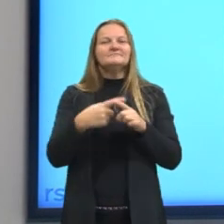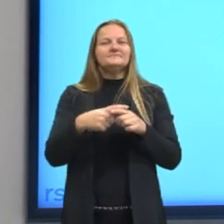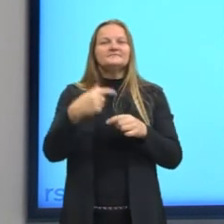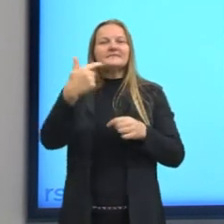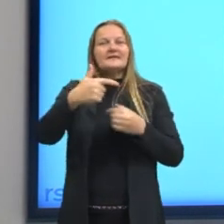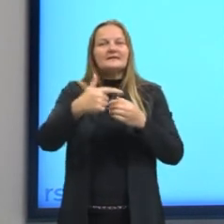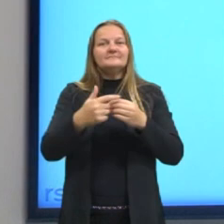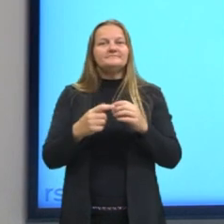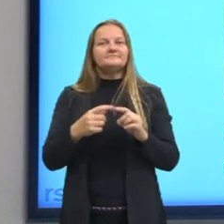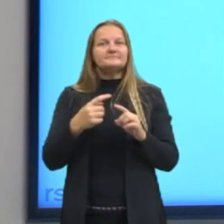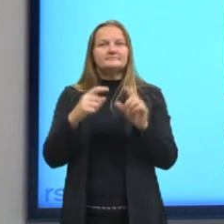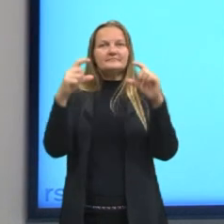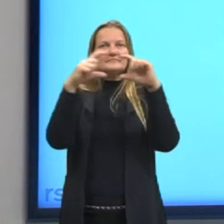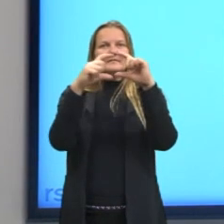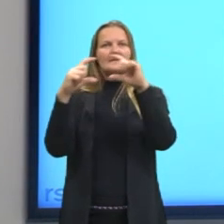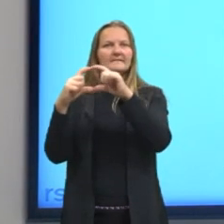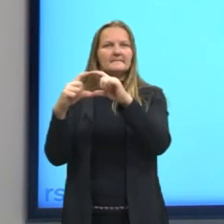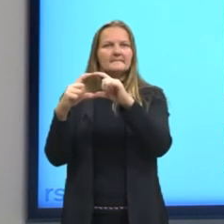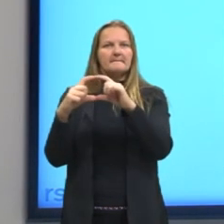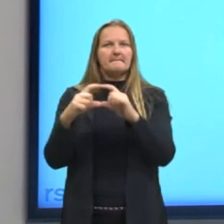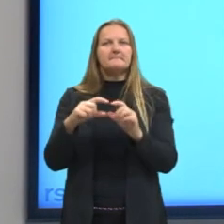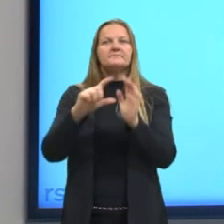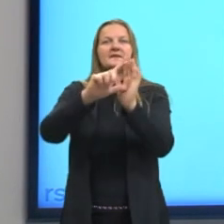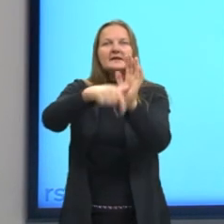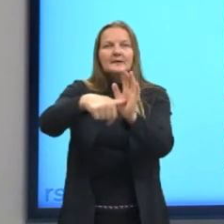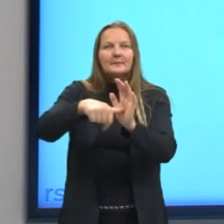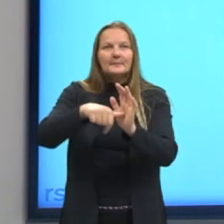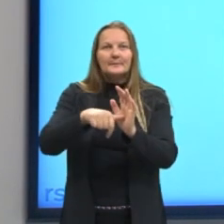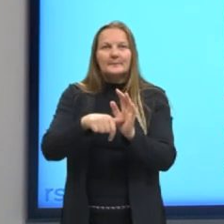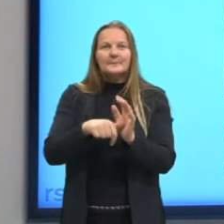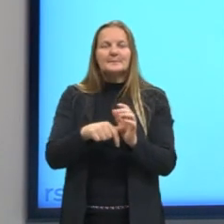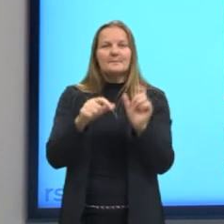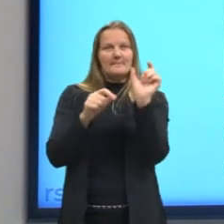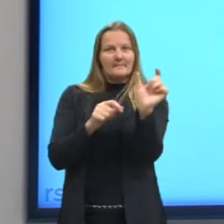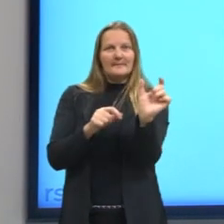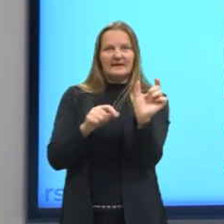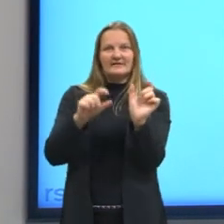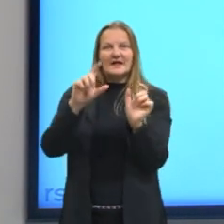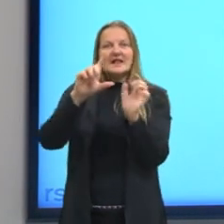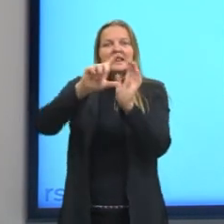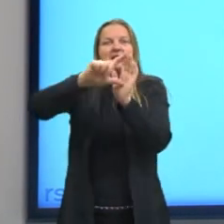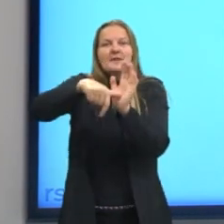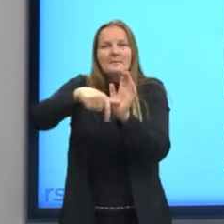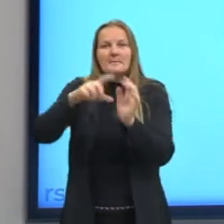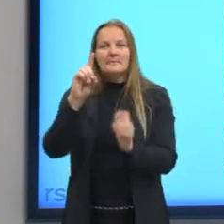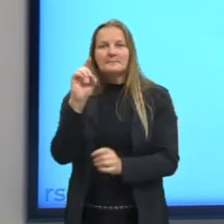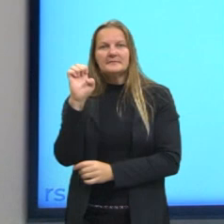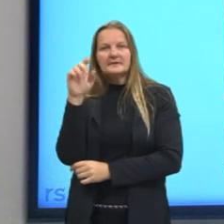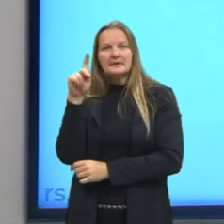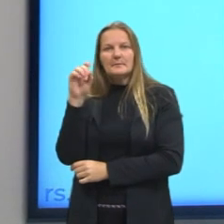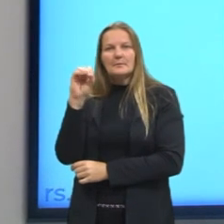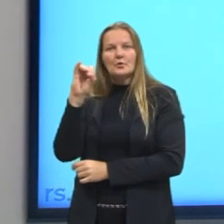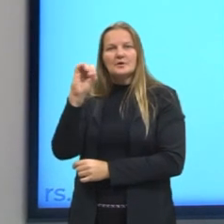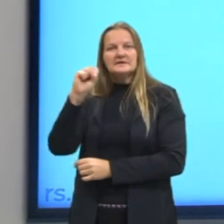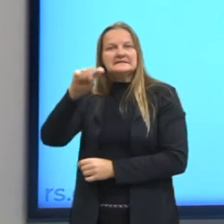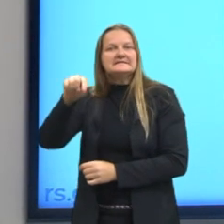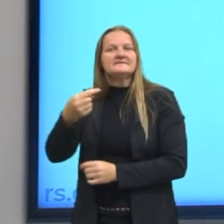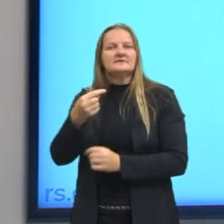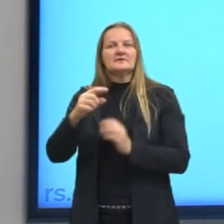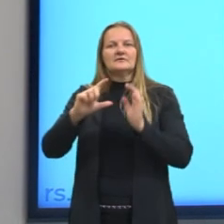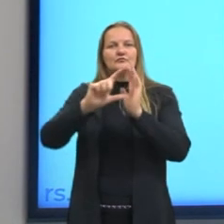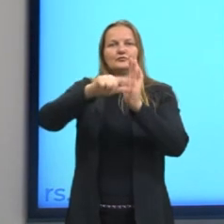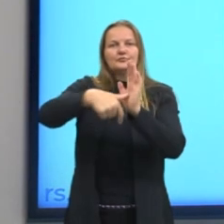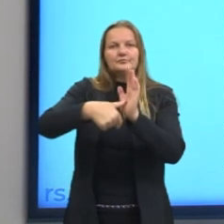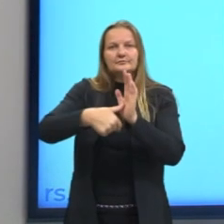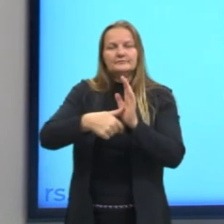mundo quadrinho depois de a palavra depois a, ali a gente